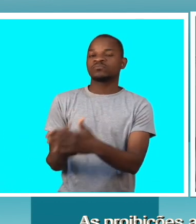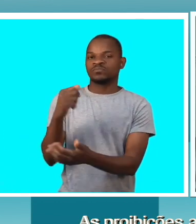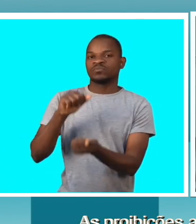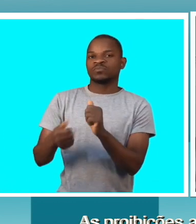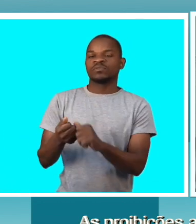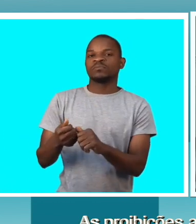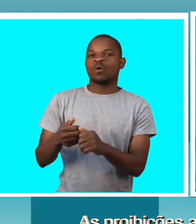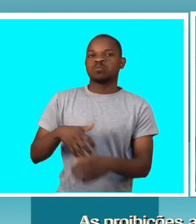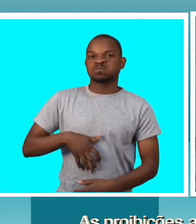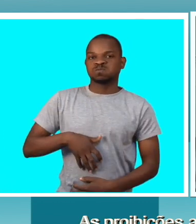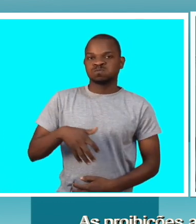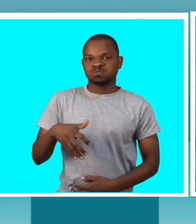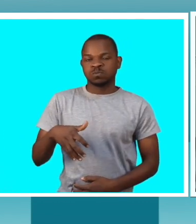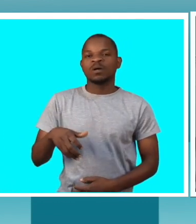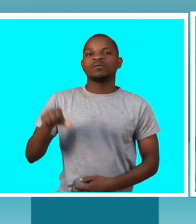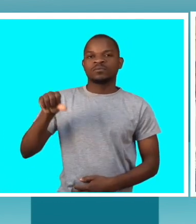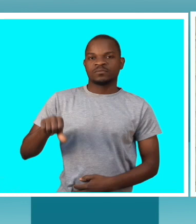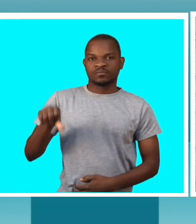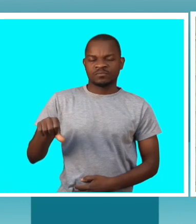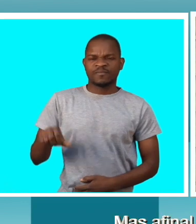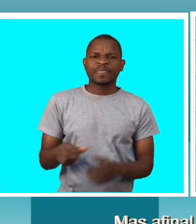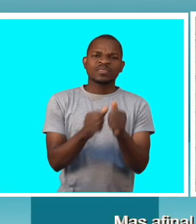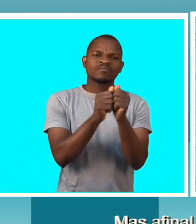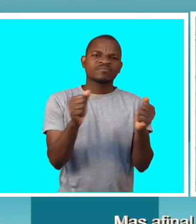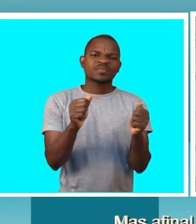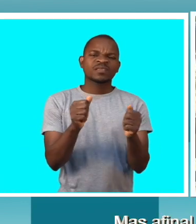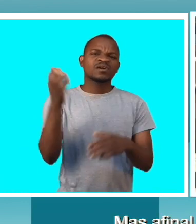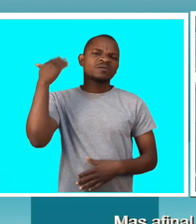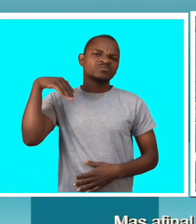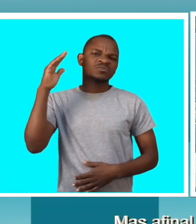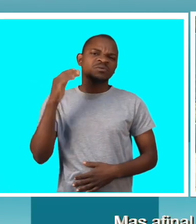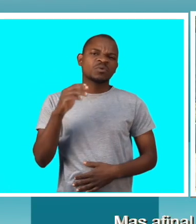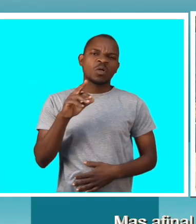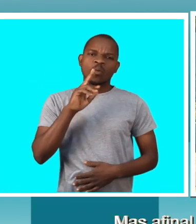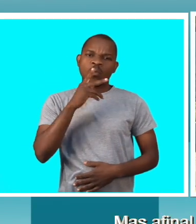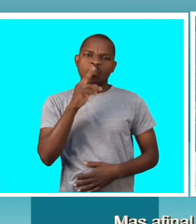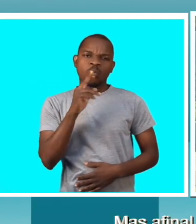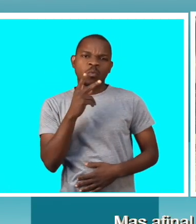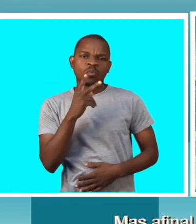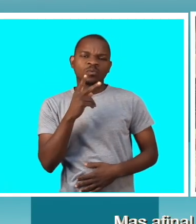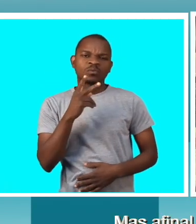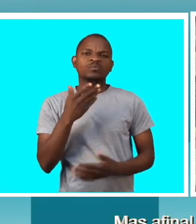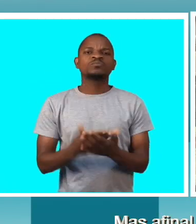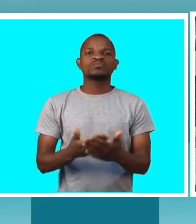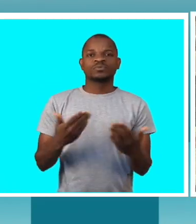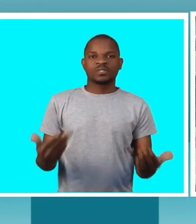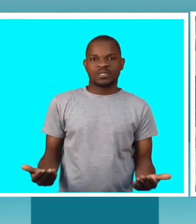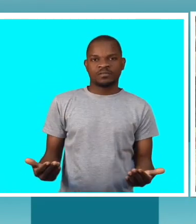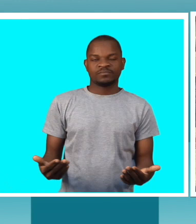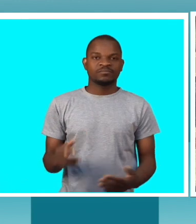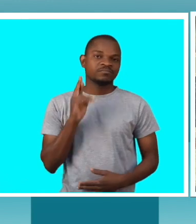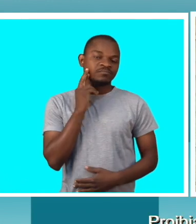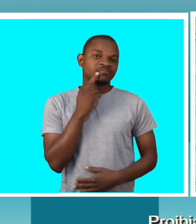de manutenção, desde aguda até crônica. Mas, afinal, qual era o motivo destes mitos?